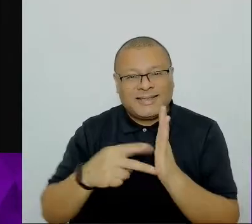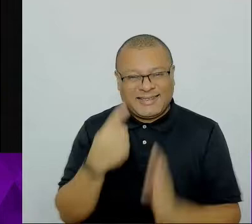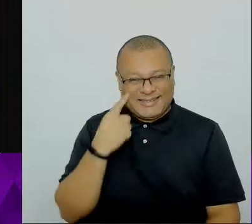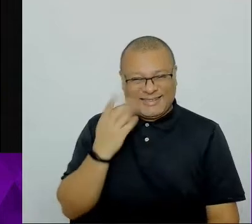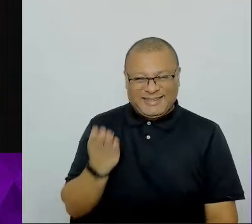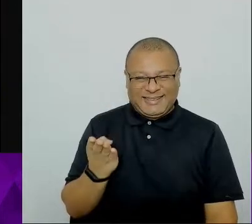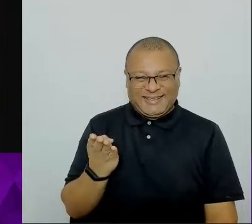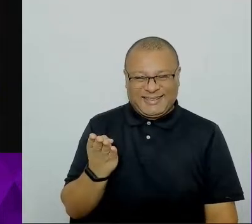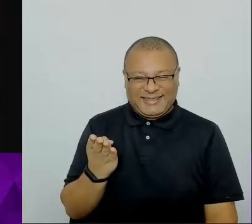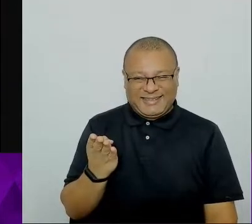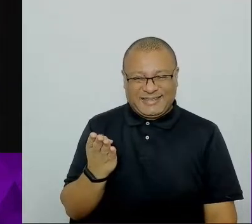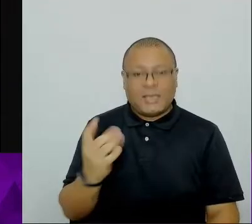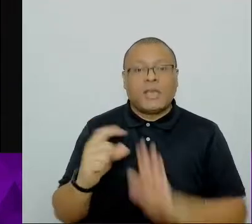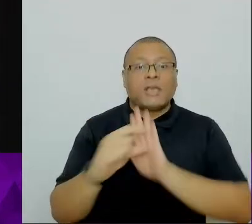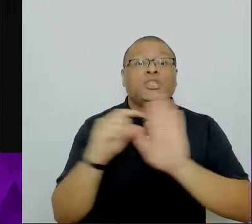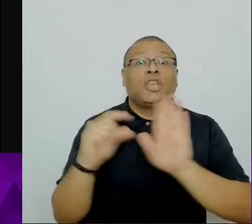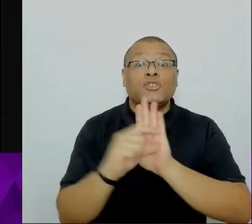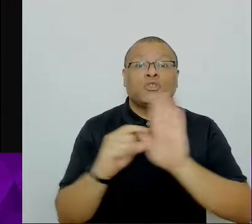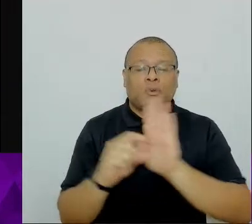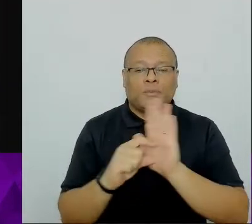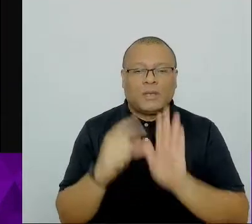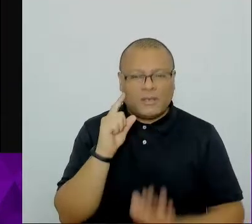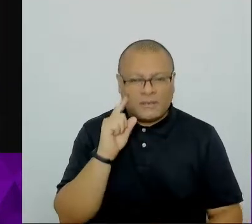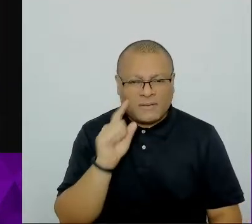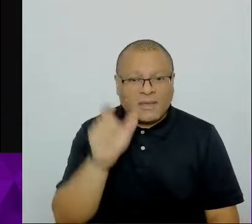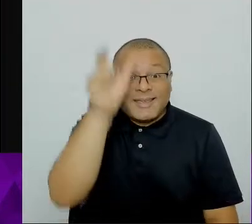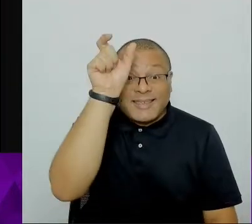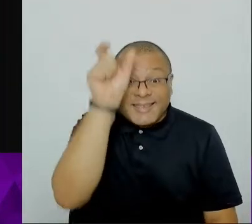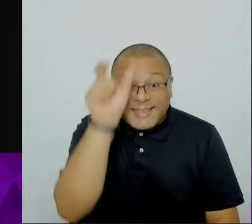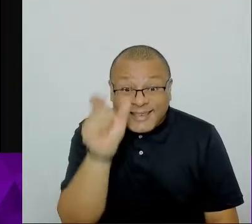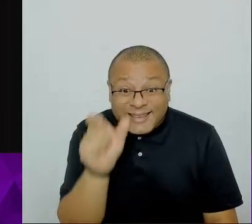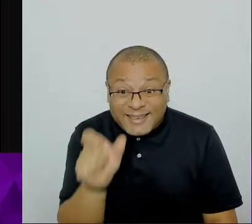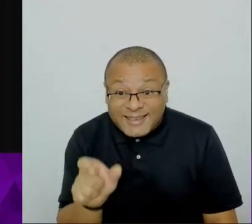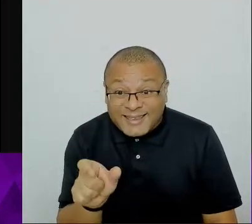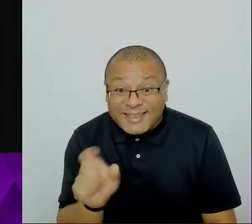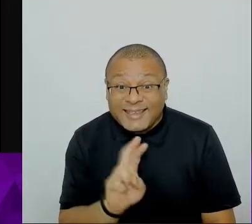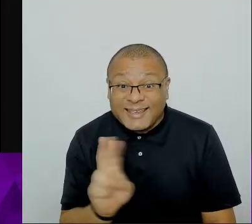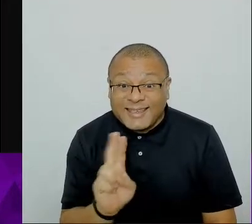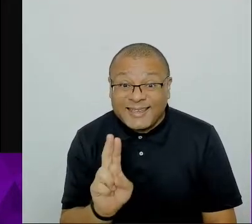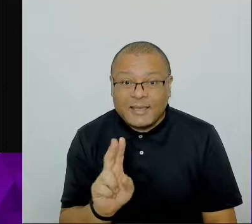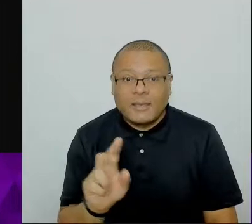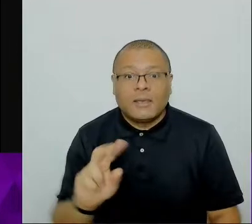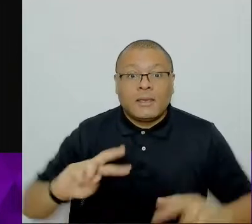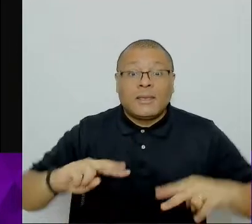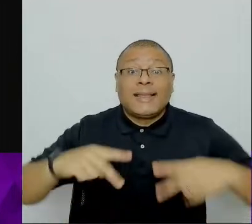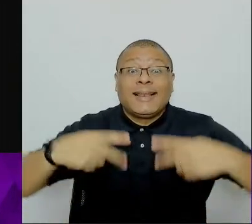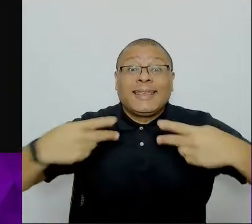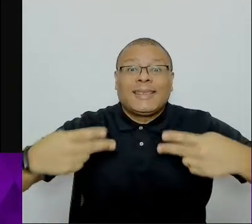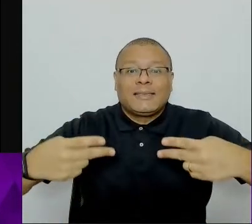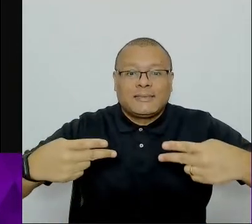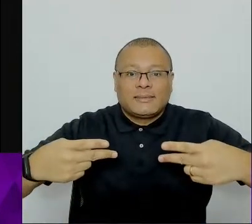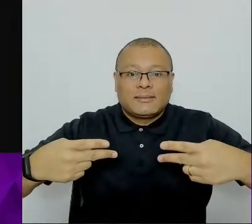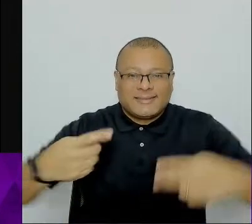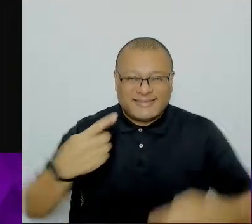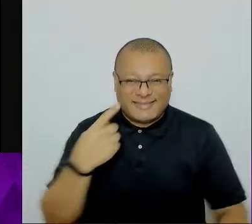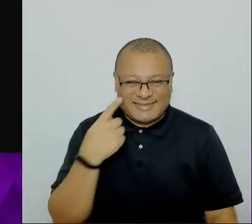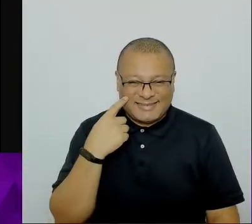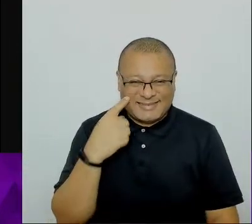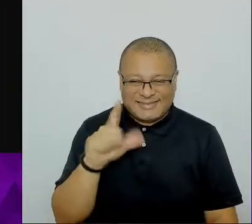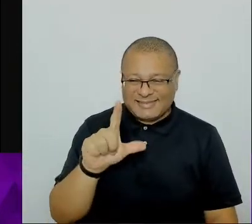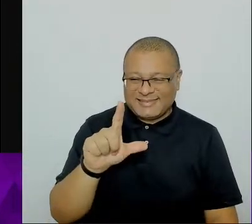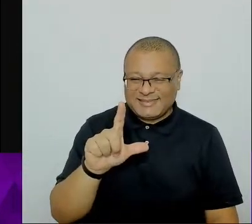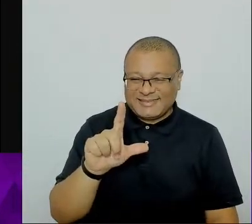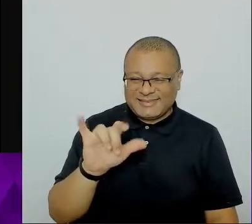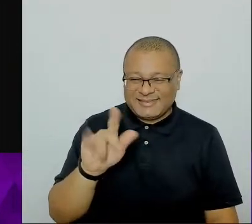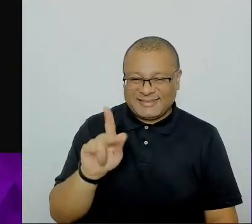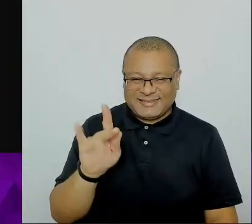recurso JSON, e se você prestar atenção aqui, a gente tem um atributo meio diferente chamado links. E esse atributo links, ele serve